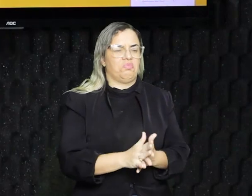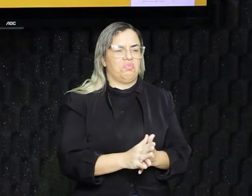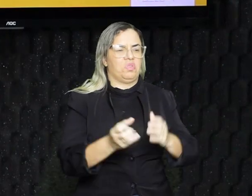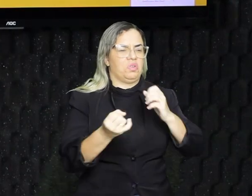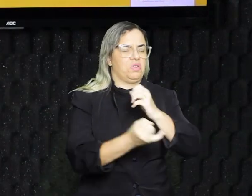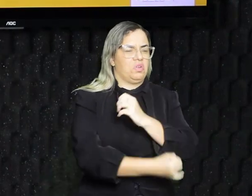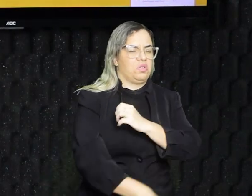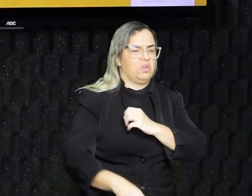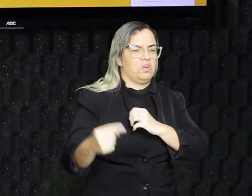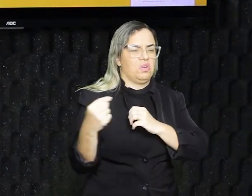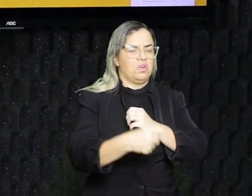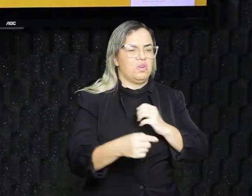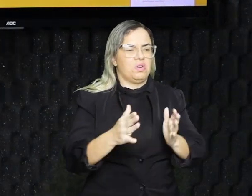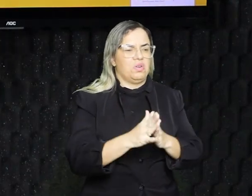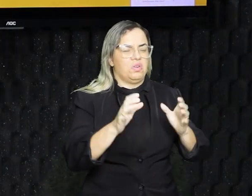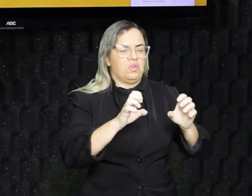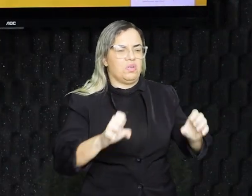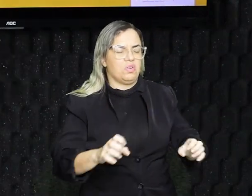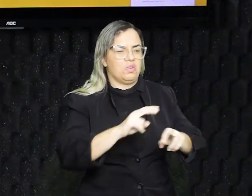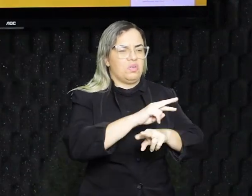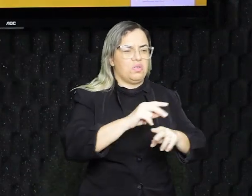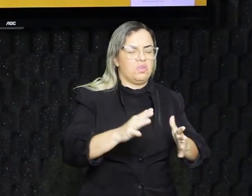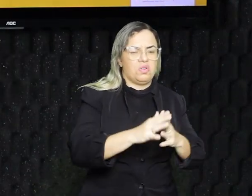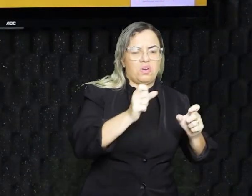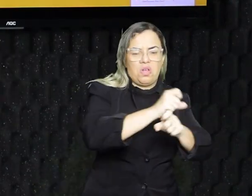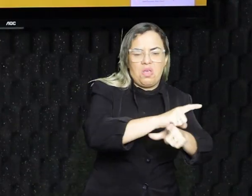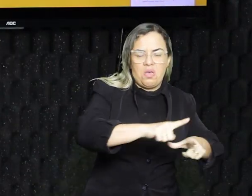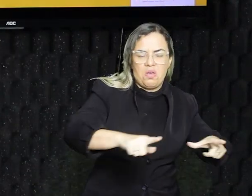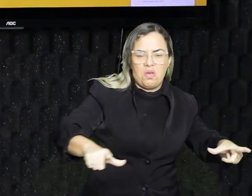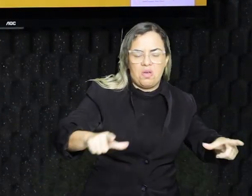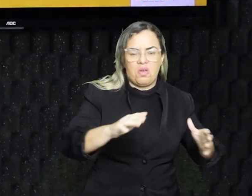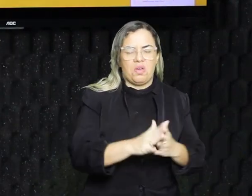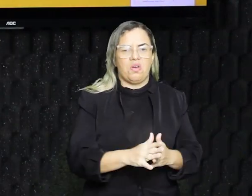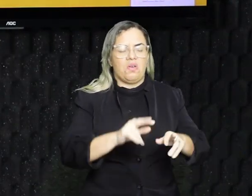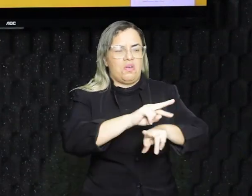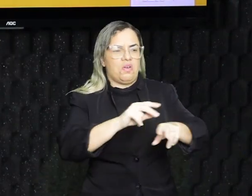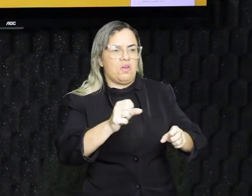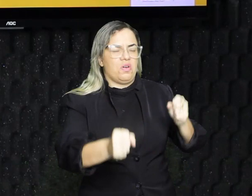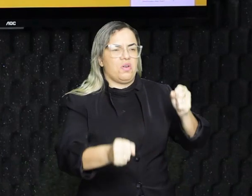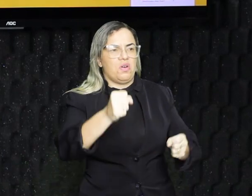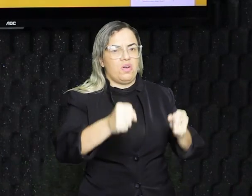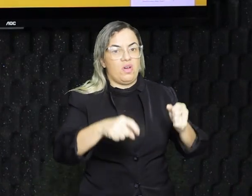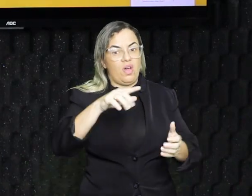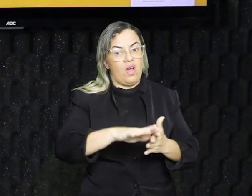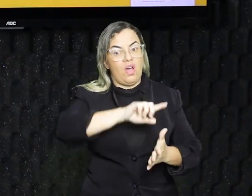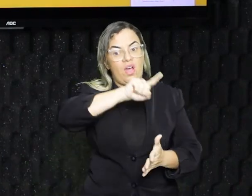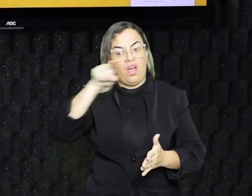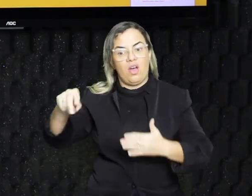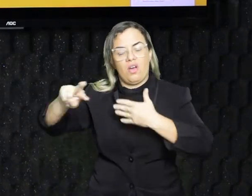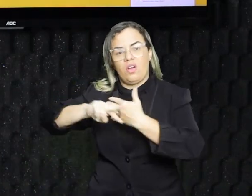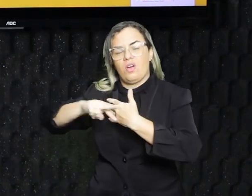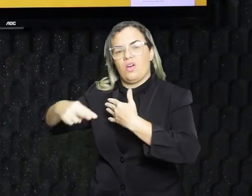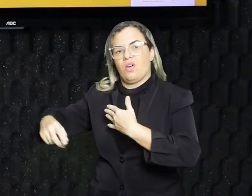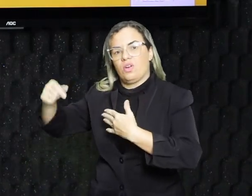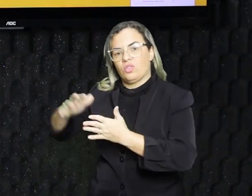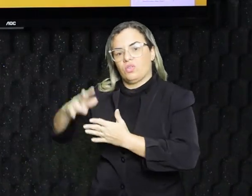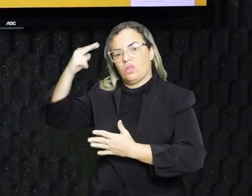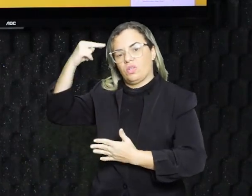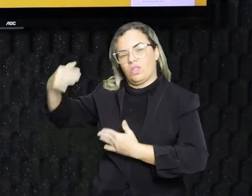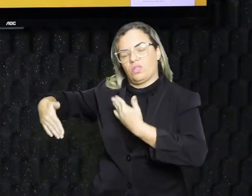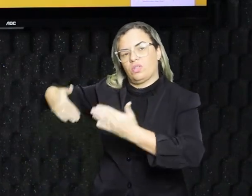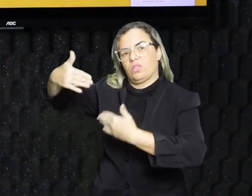trânsito, saneamento básico, transporte público, né? Mas isso é fruto de um processo histórico que houve tempo de planejamento, tá